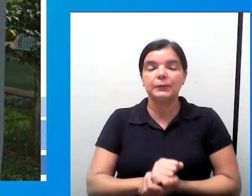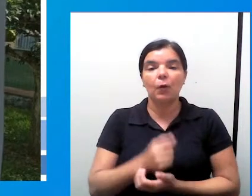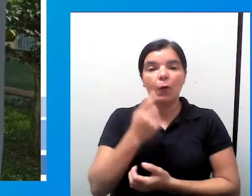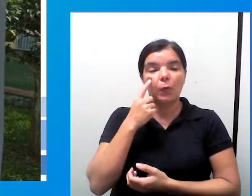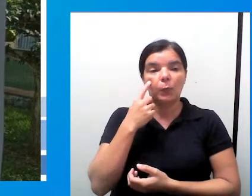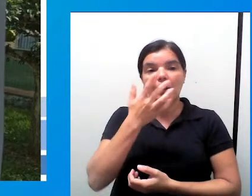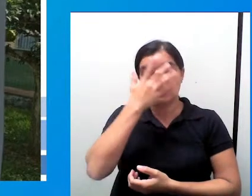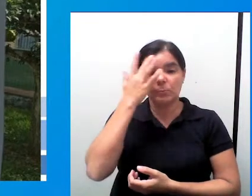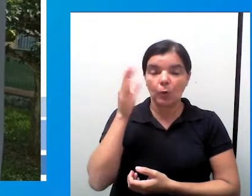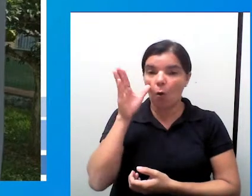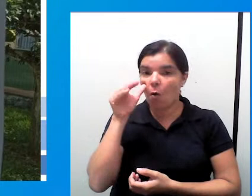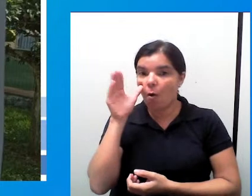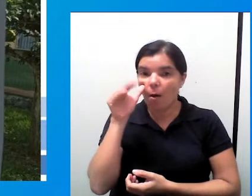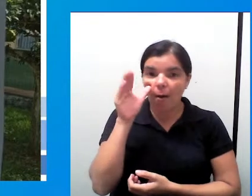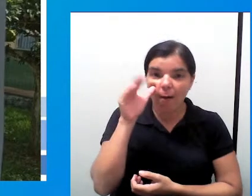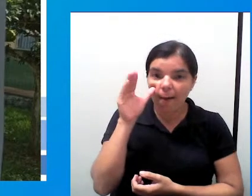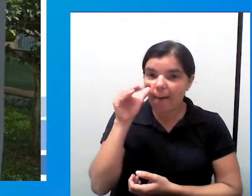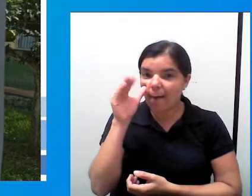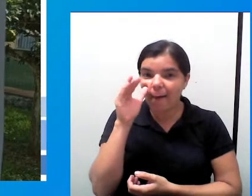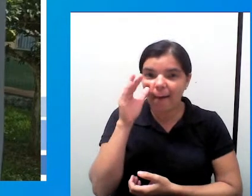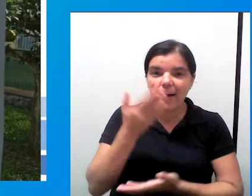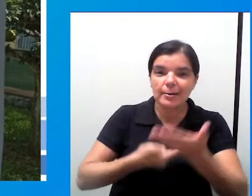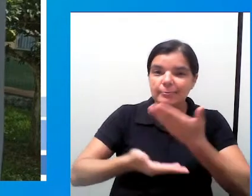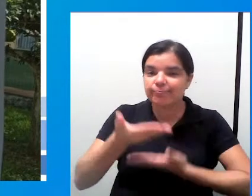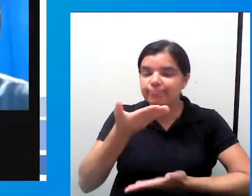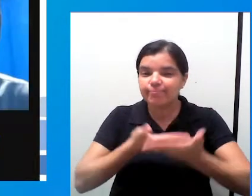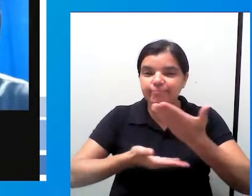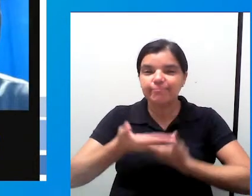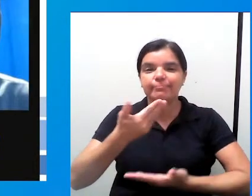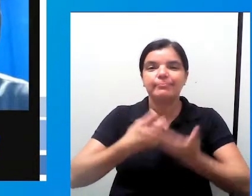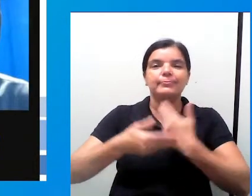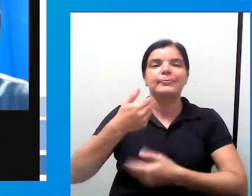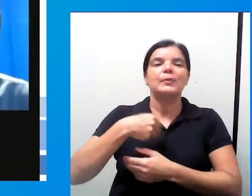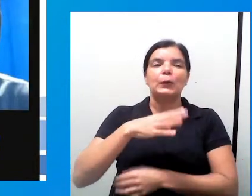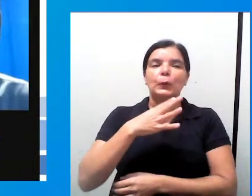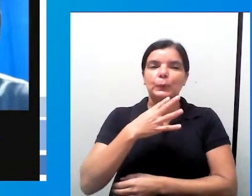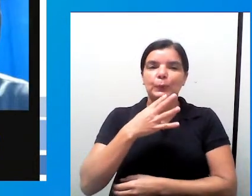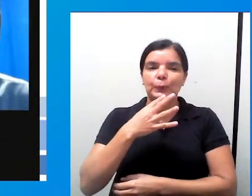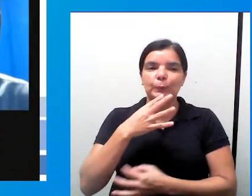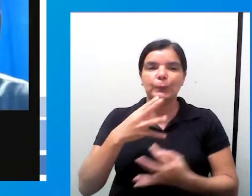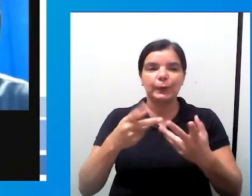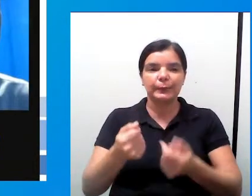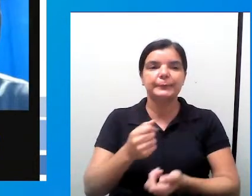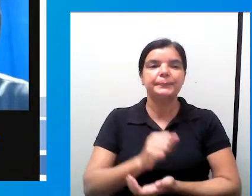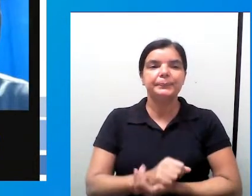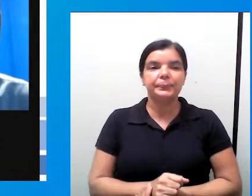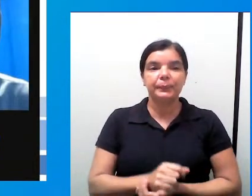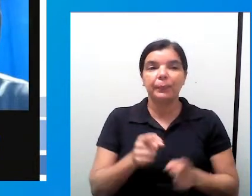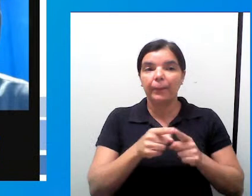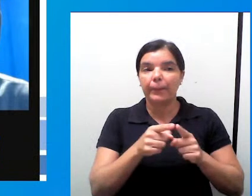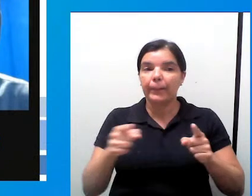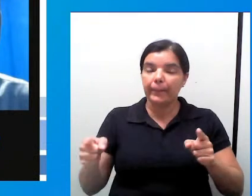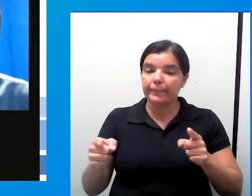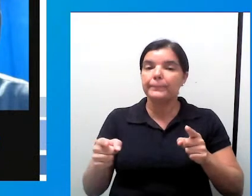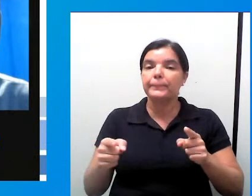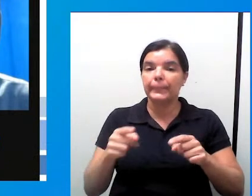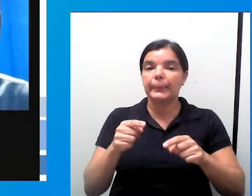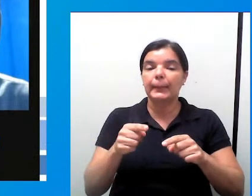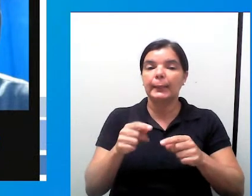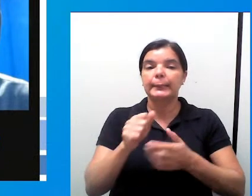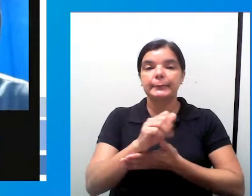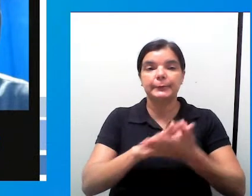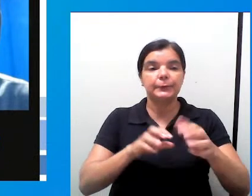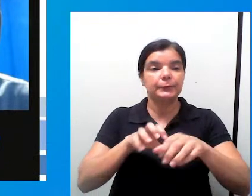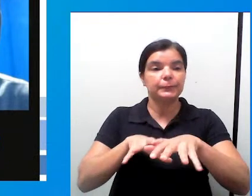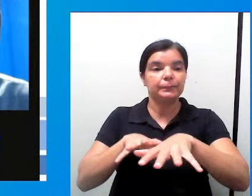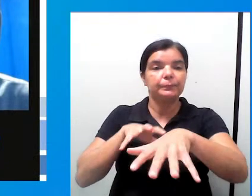visualizadores, curiosos. É bom que eu compartilhe o conhecimento com todo mundo. Aqui, durante as atividades remotas, no